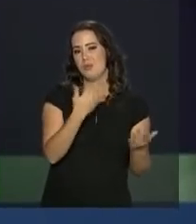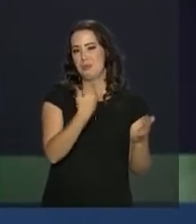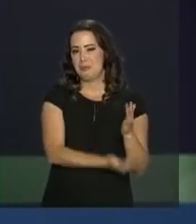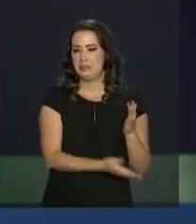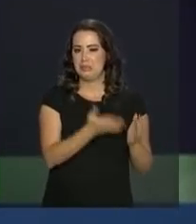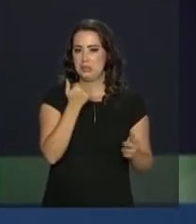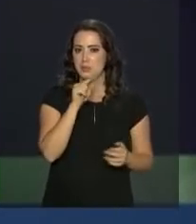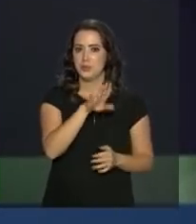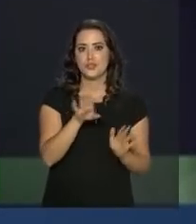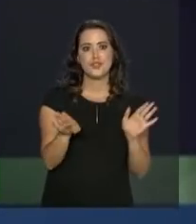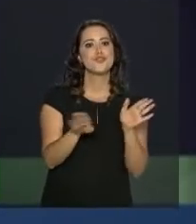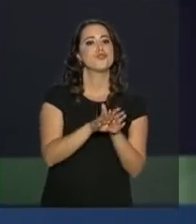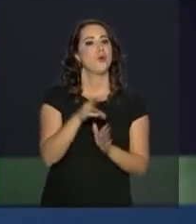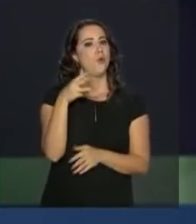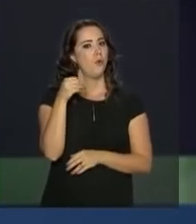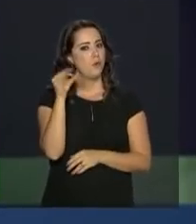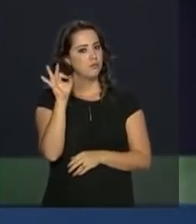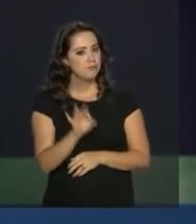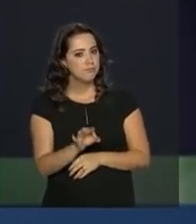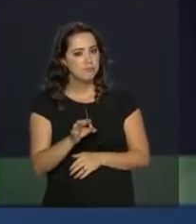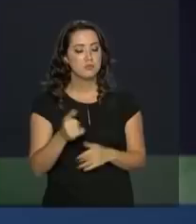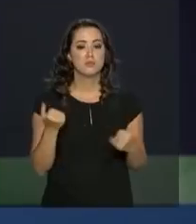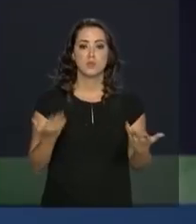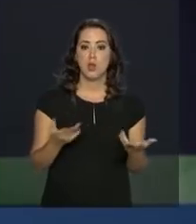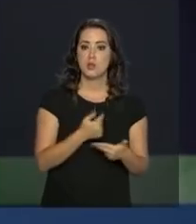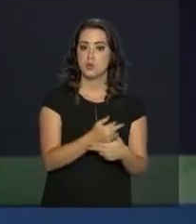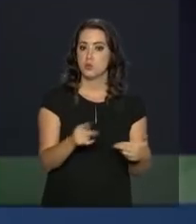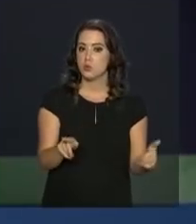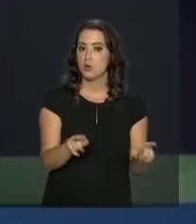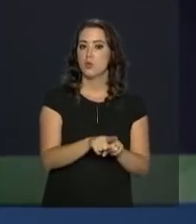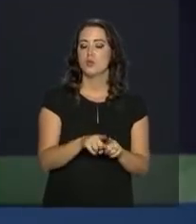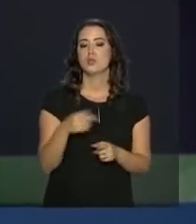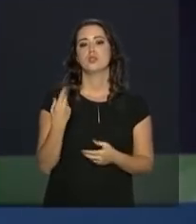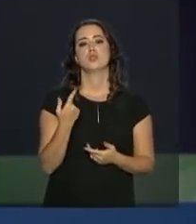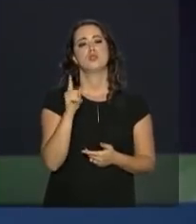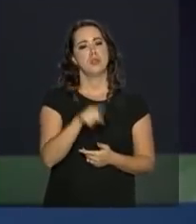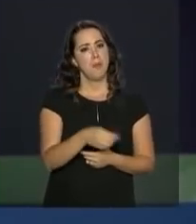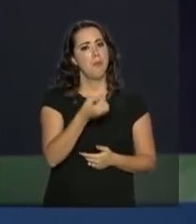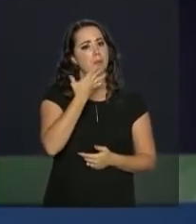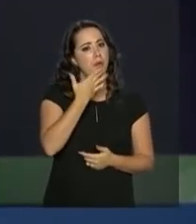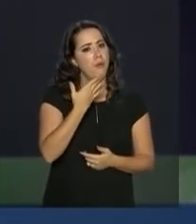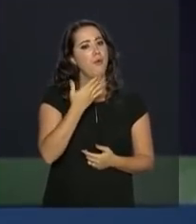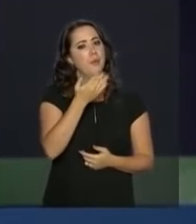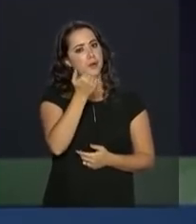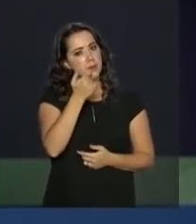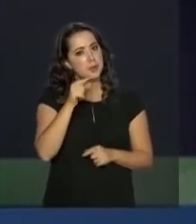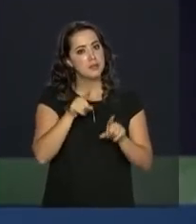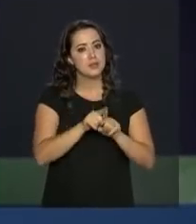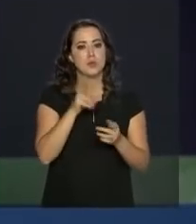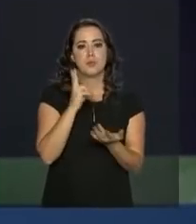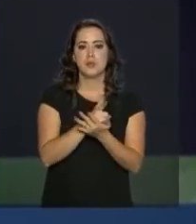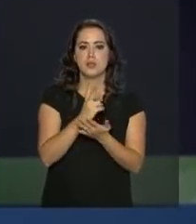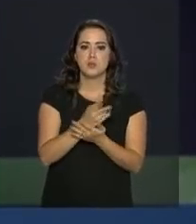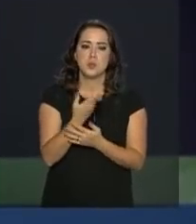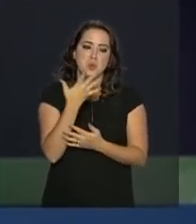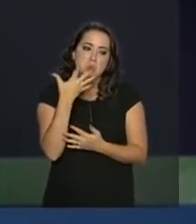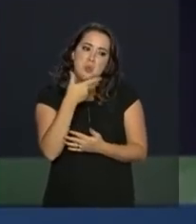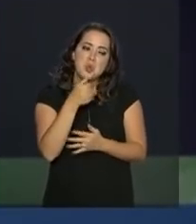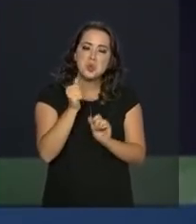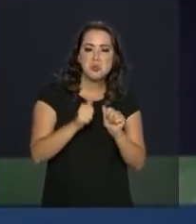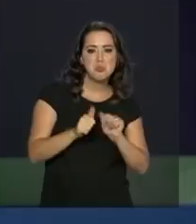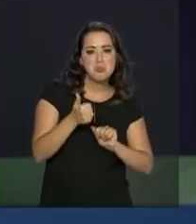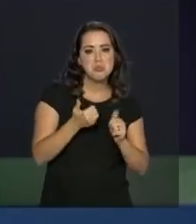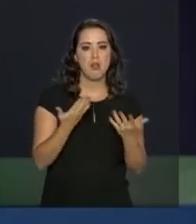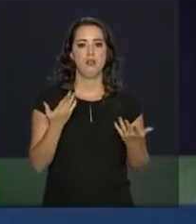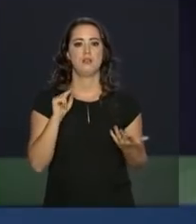CEASAs, já chegou a 30%. Esses produtos têm alta qualidade nutricional, apesar de não estarem tão